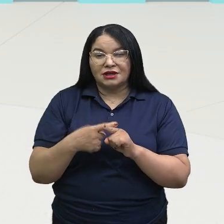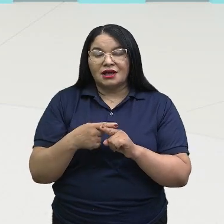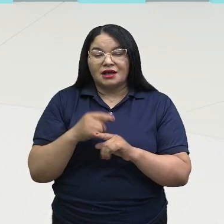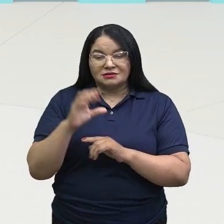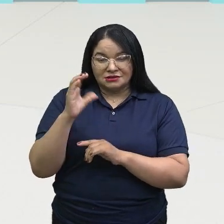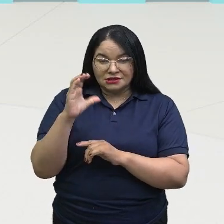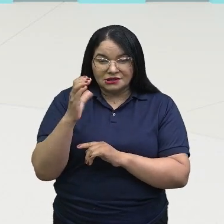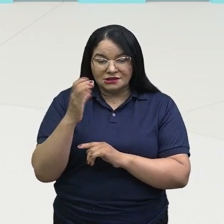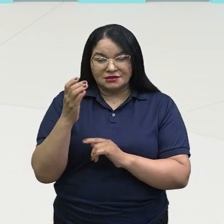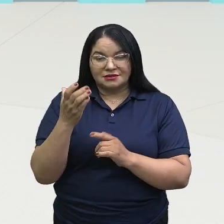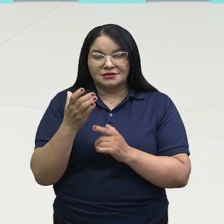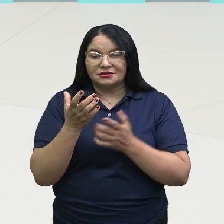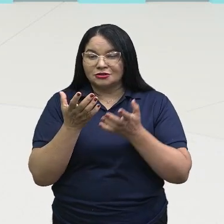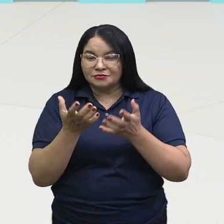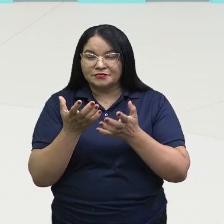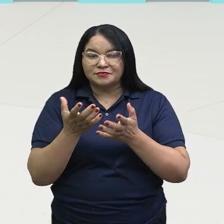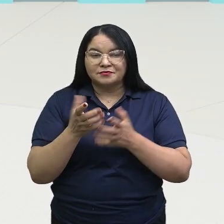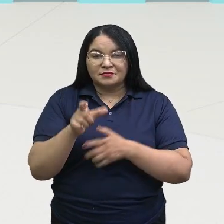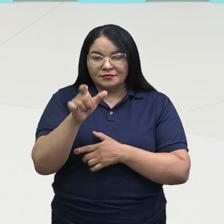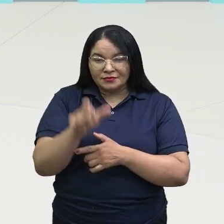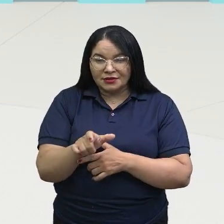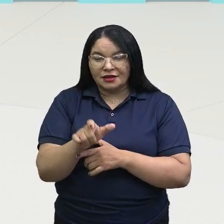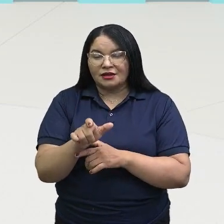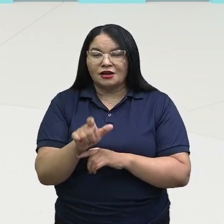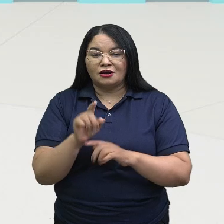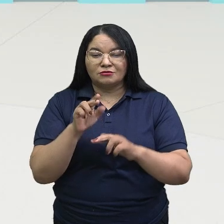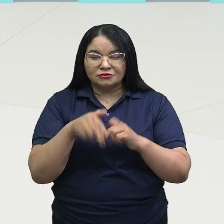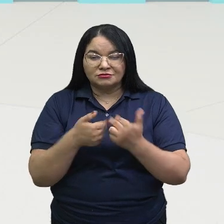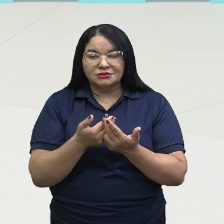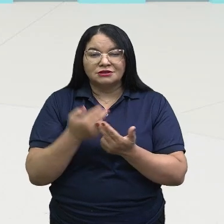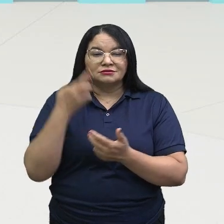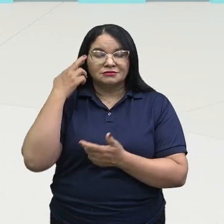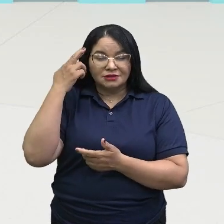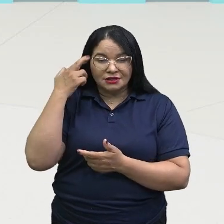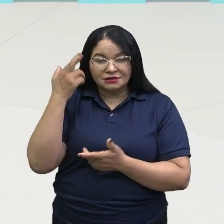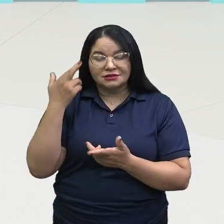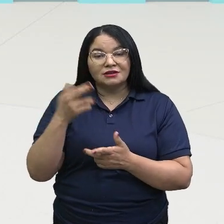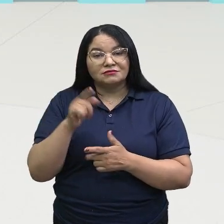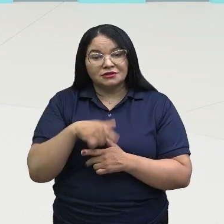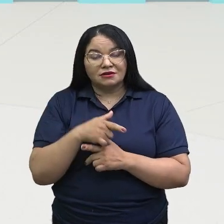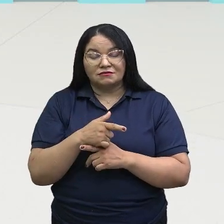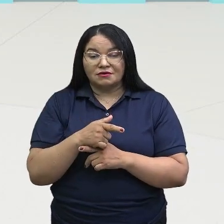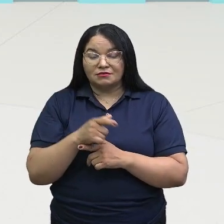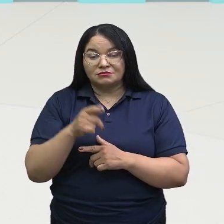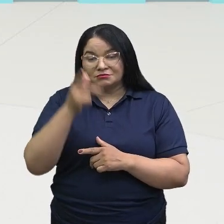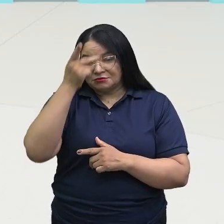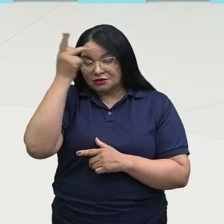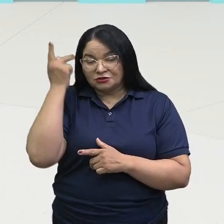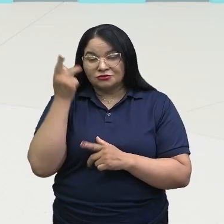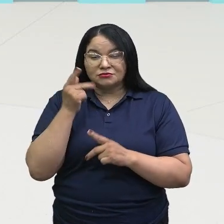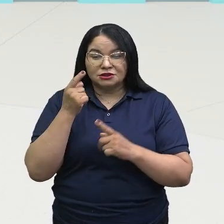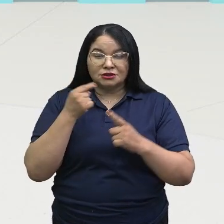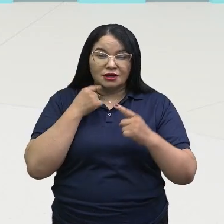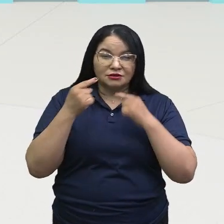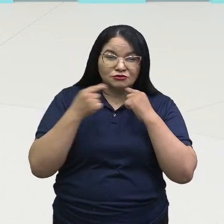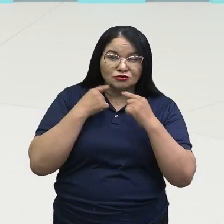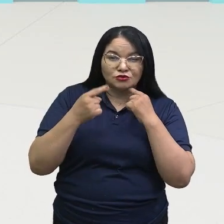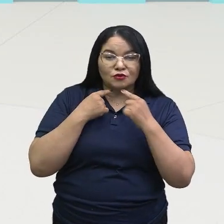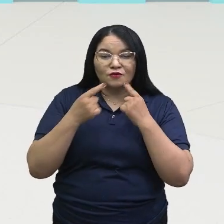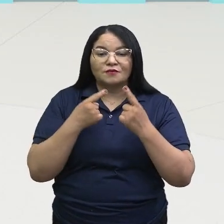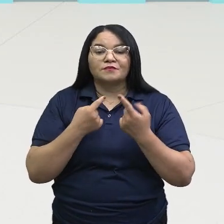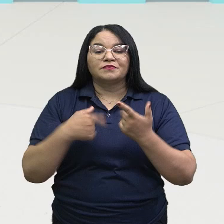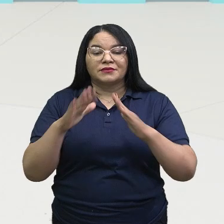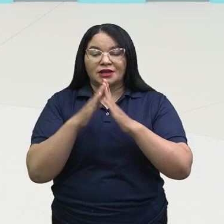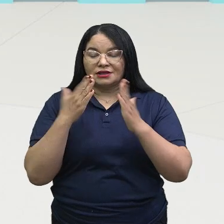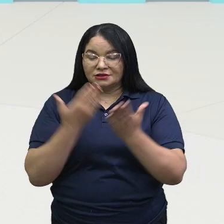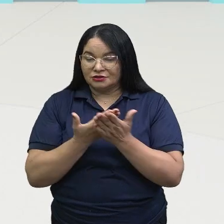ciência deseja o homem a partir da sua razão. Então, o ser humano fica nessa dúvida. A escola literária vai